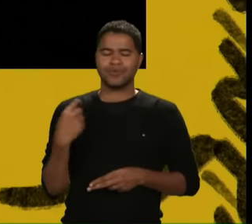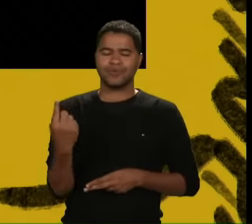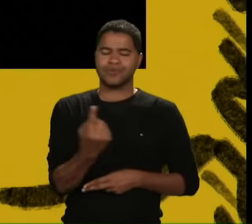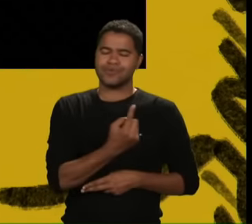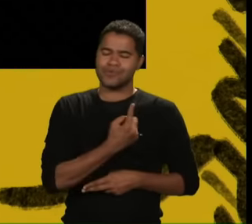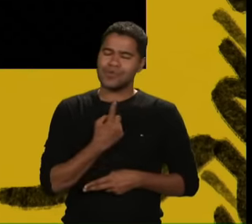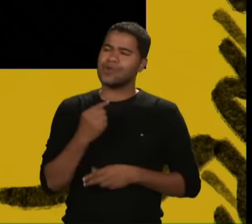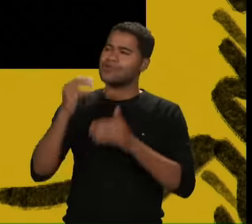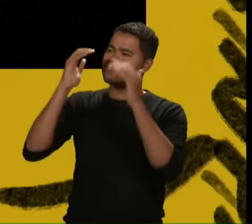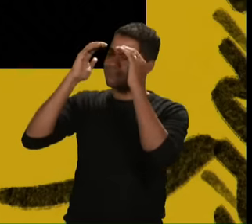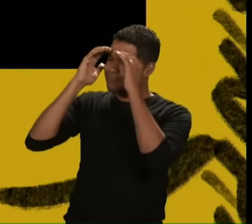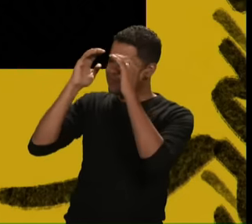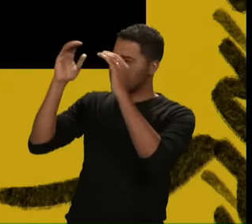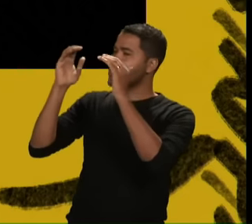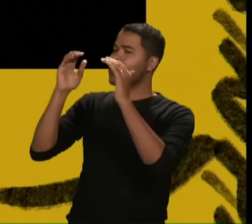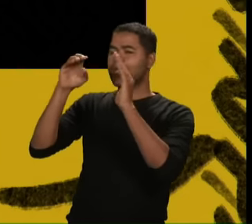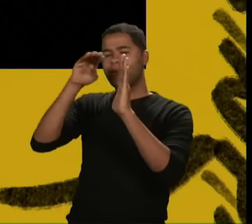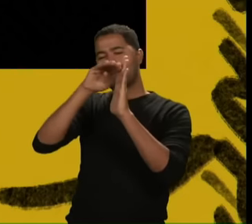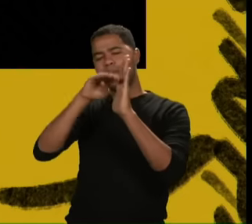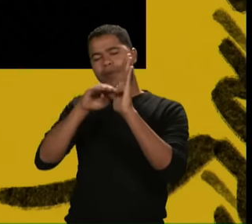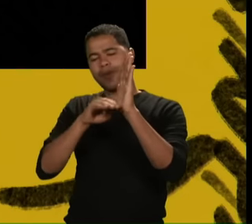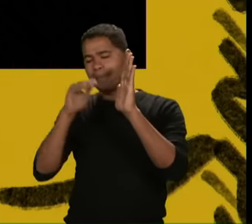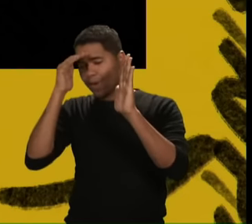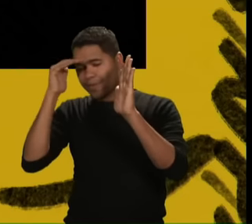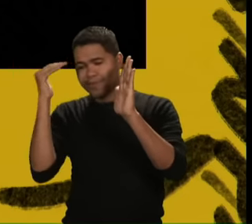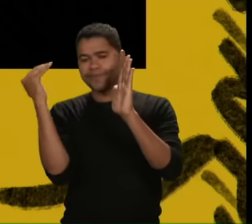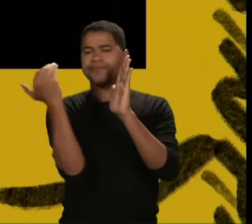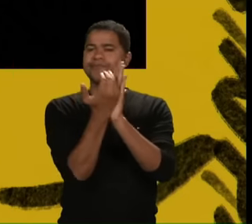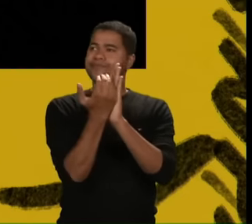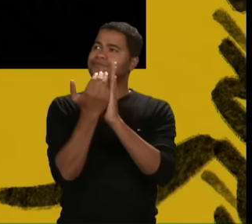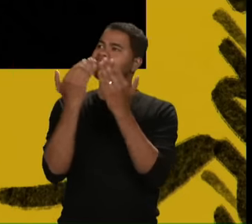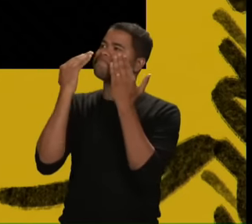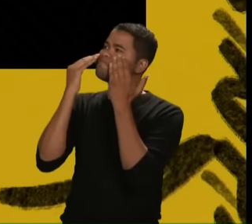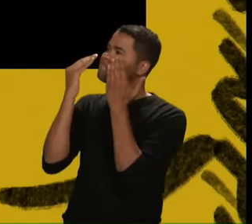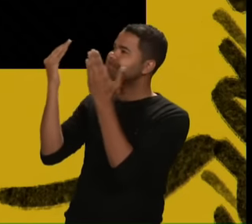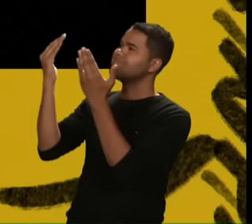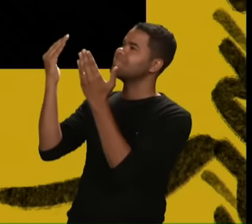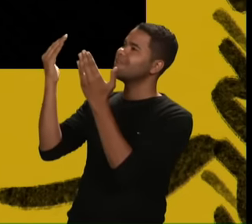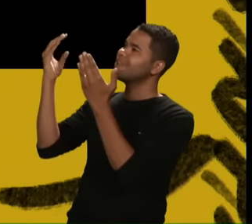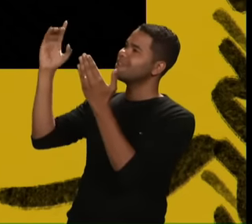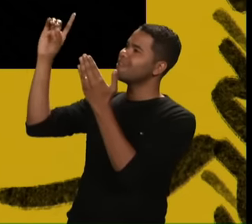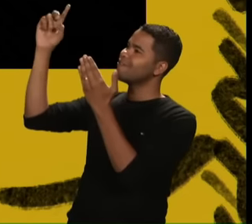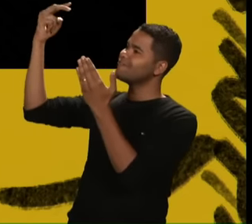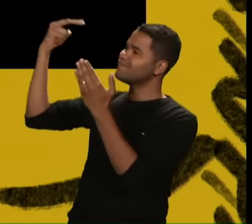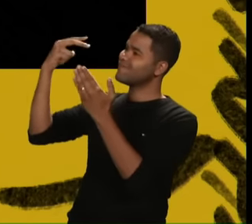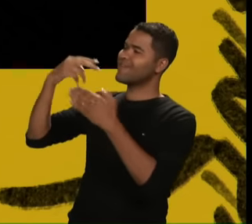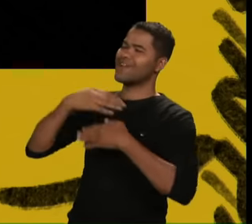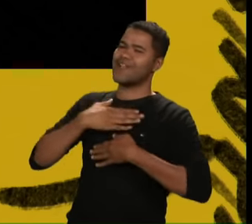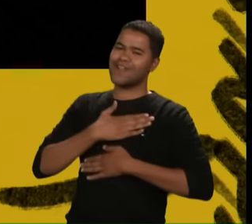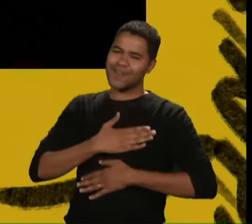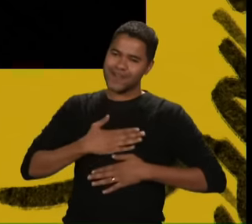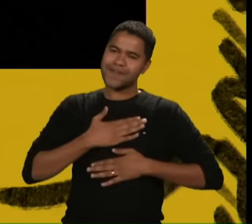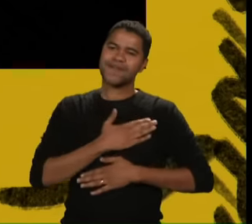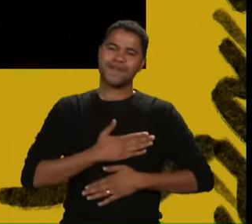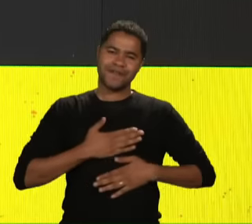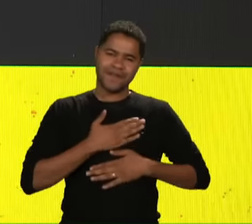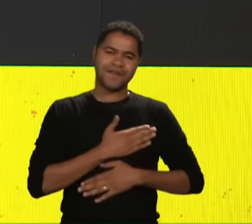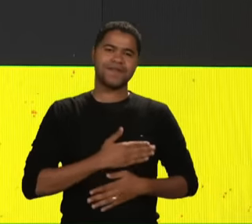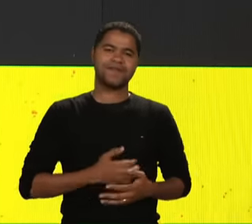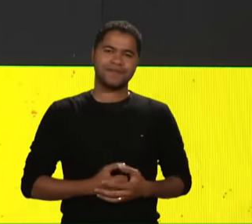guardamos os seus mandamentos e fazemos diante dele o que ele é, o quê? Agradável.